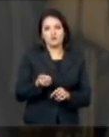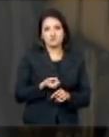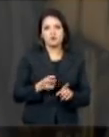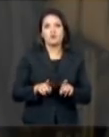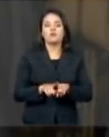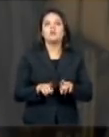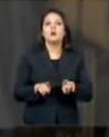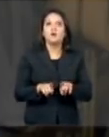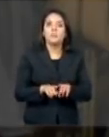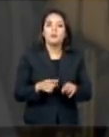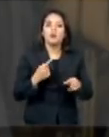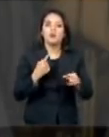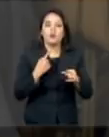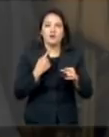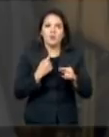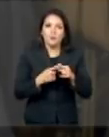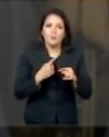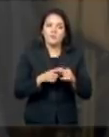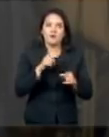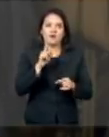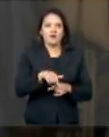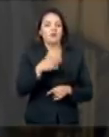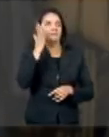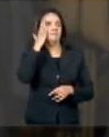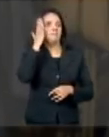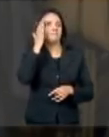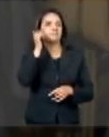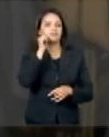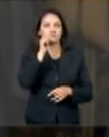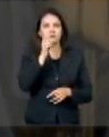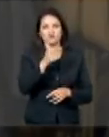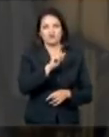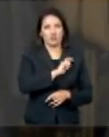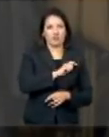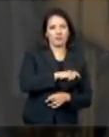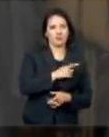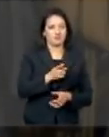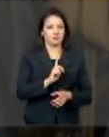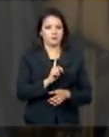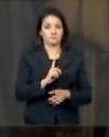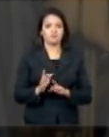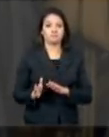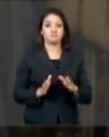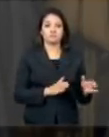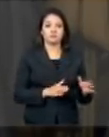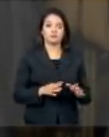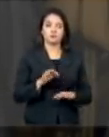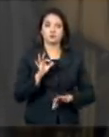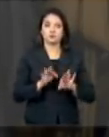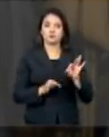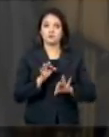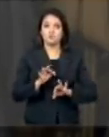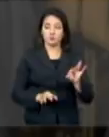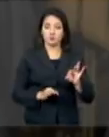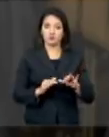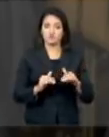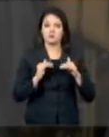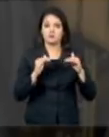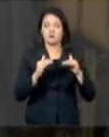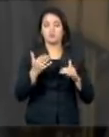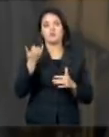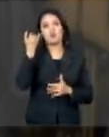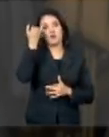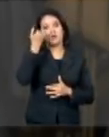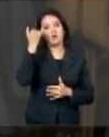tão insistentemente abordados o tribunal supremo da espanha deste ano de 1989 é da